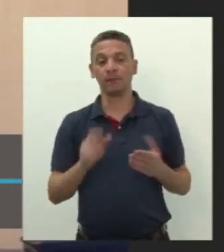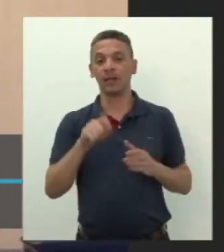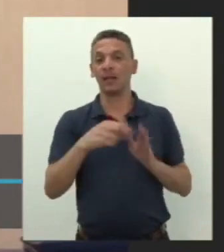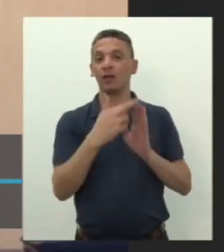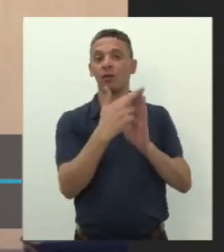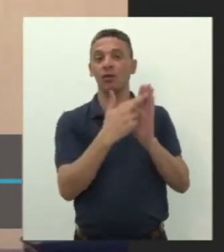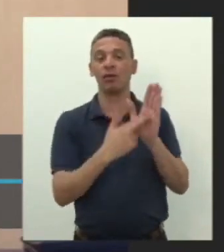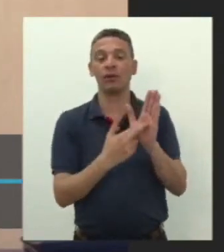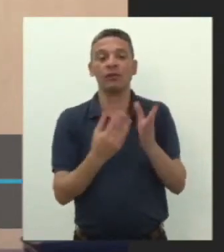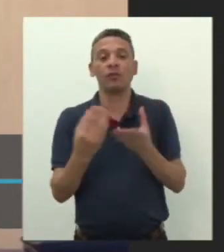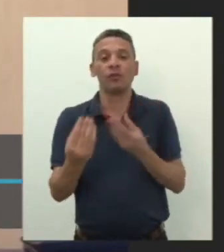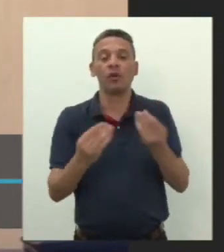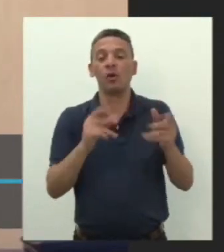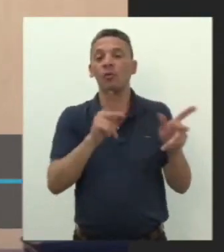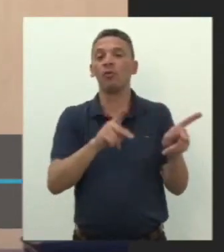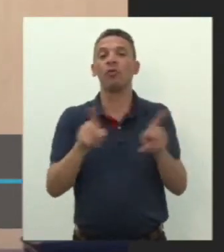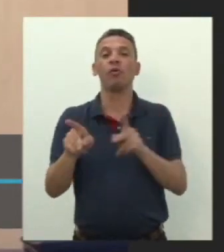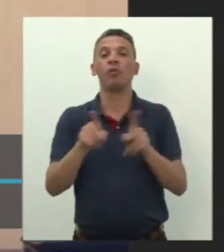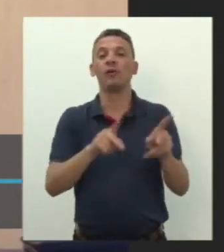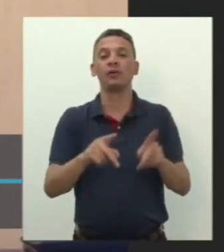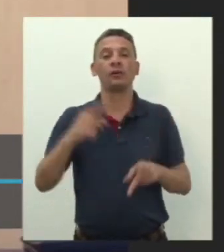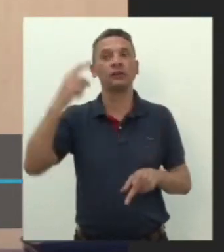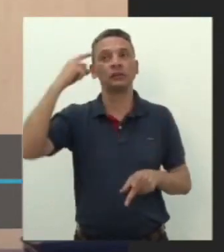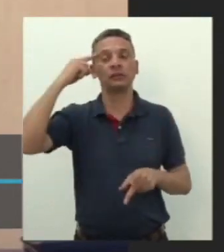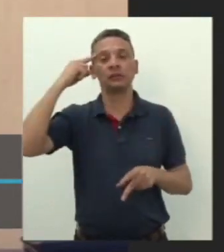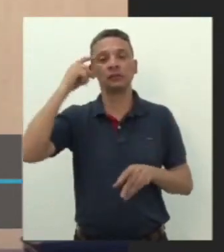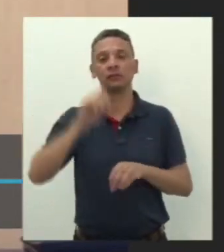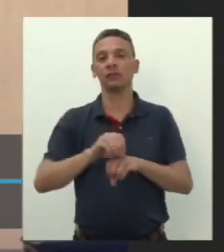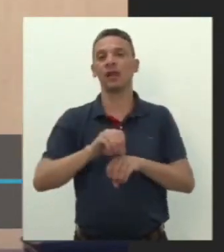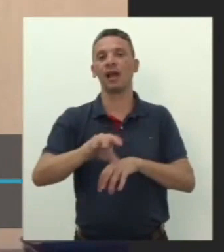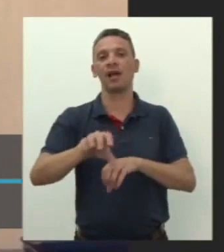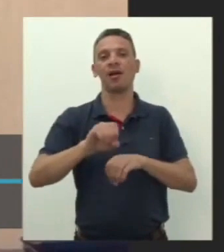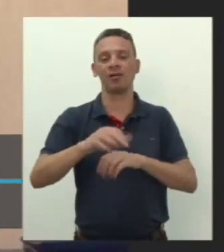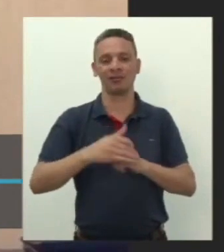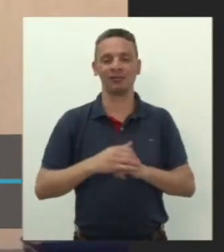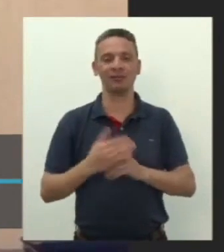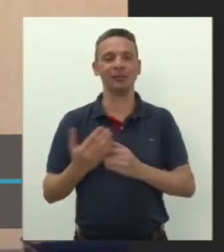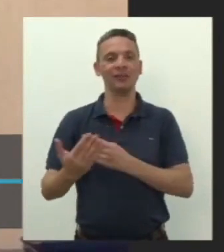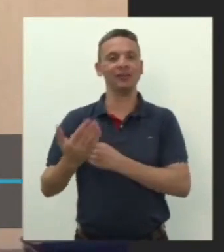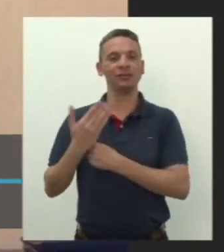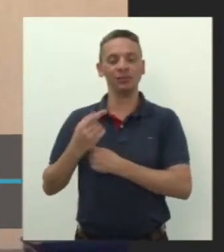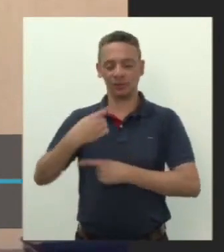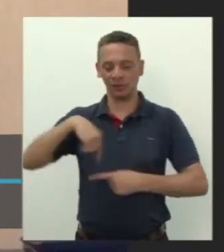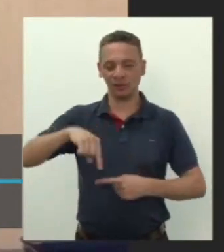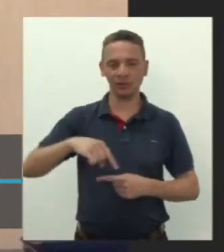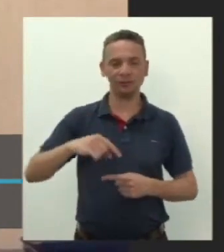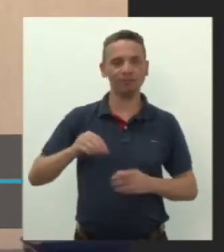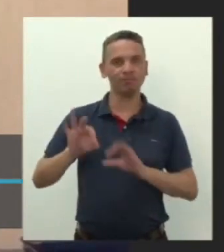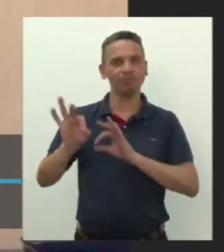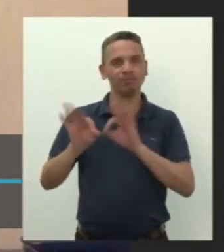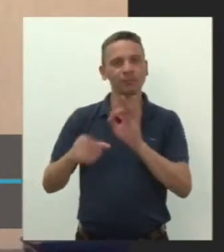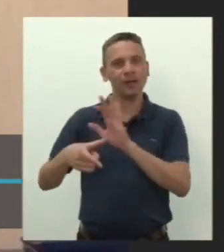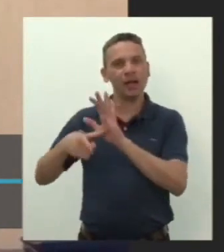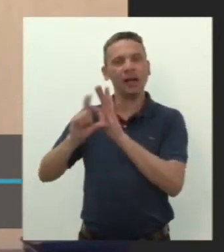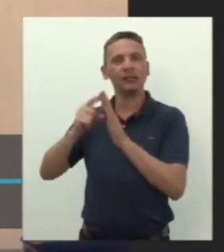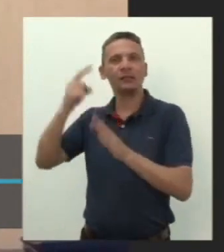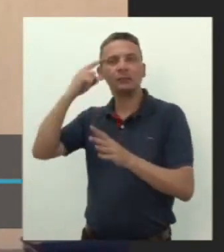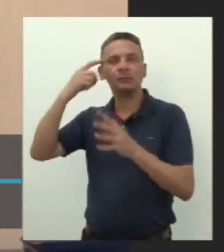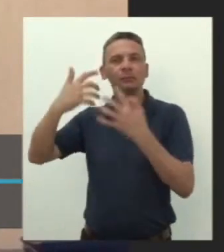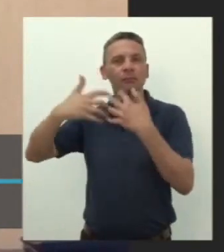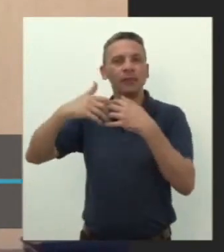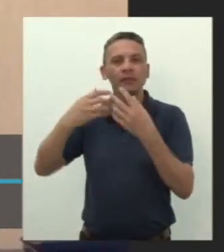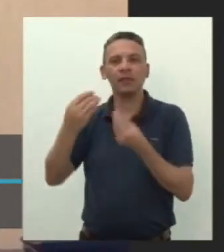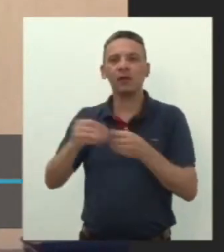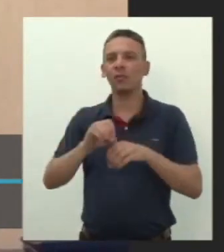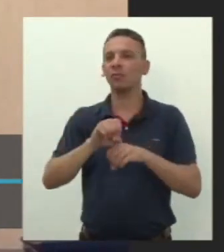professor deve pensar na aula, né, que ajuda, né, ter esse esboço para poder ver quais são